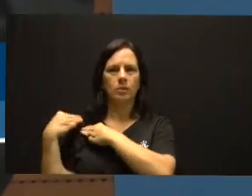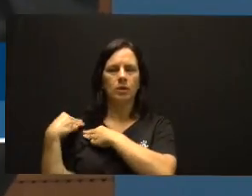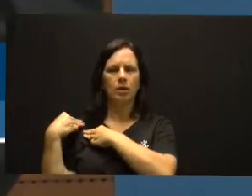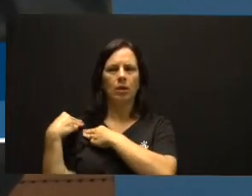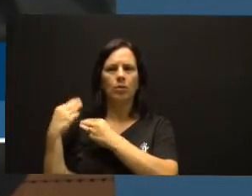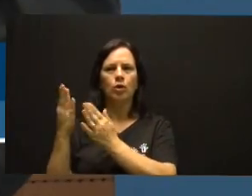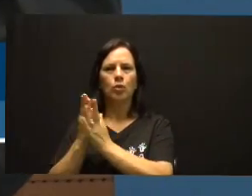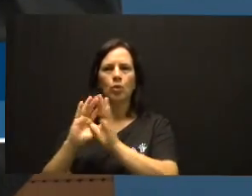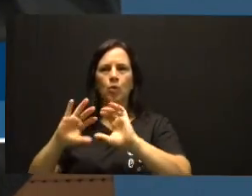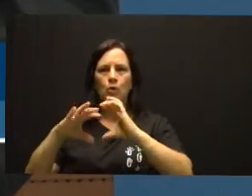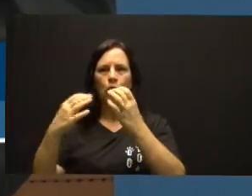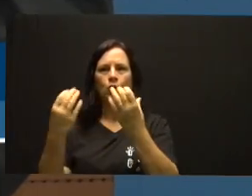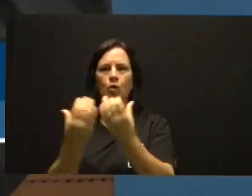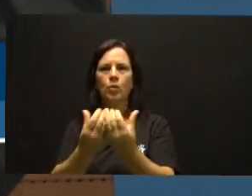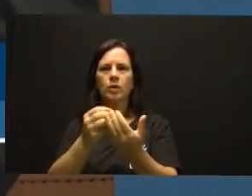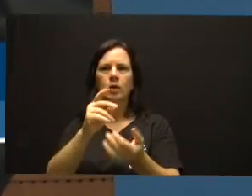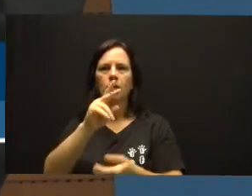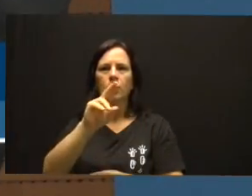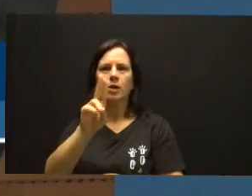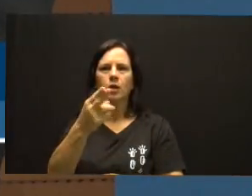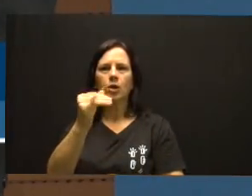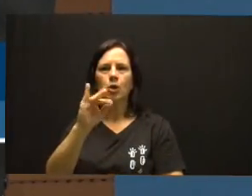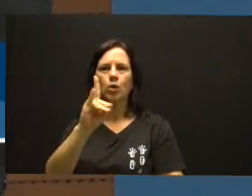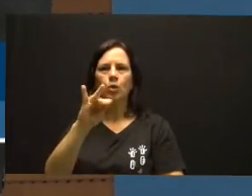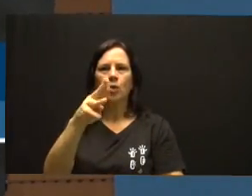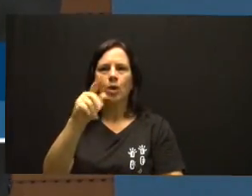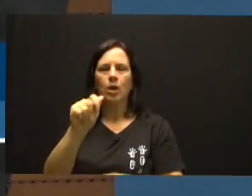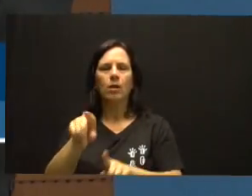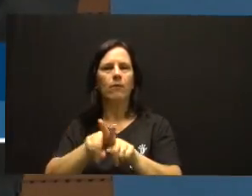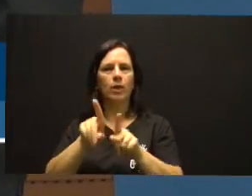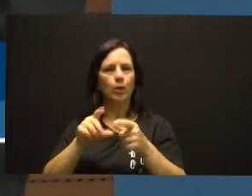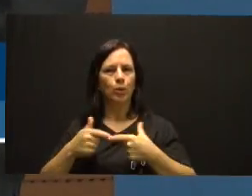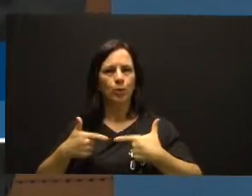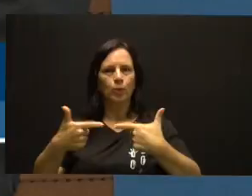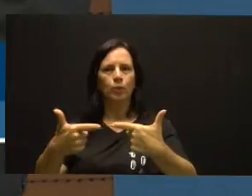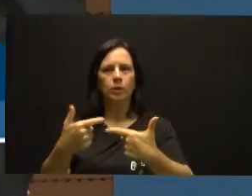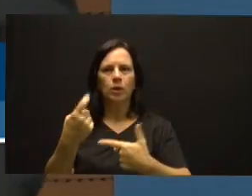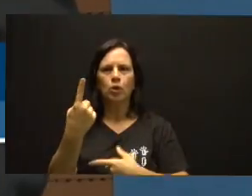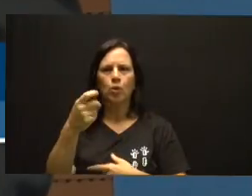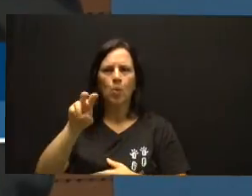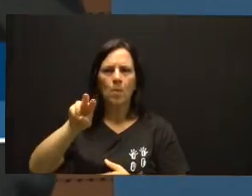acompanhamos o Comitê de Bacias Hidrográficas, lutamos pela aquela liberação de